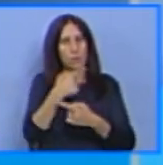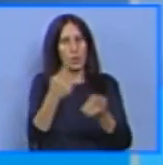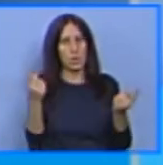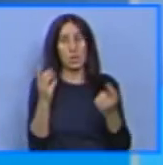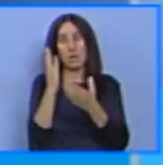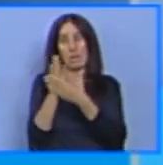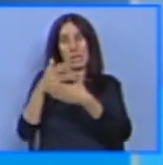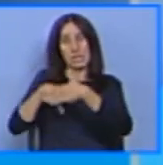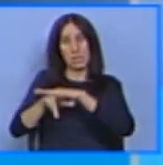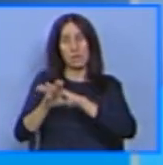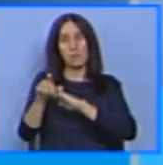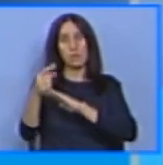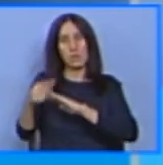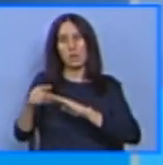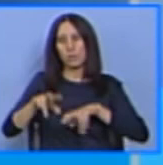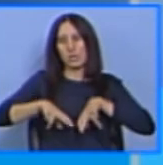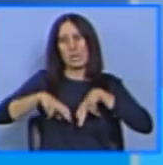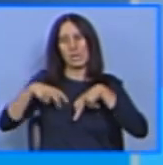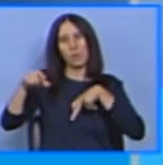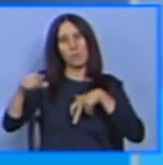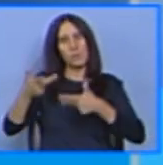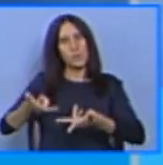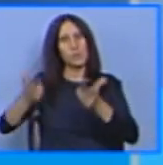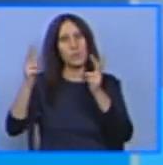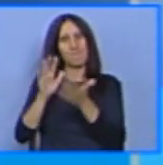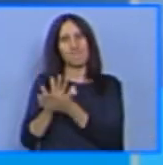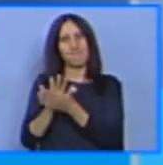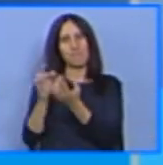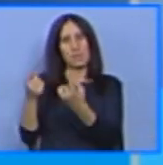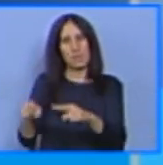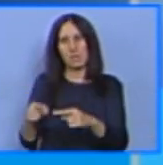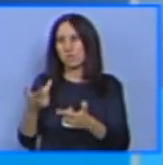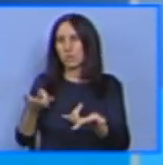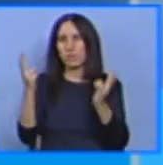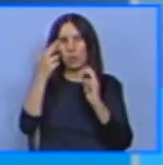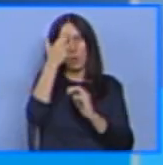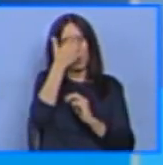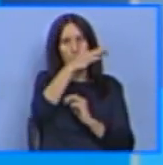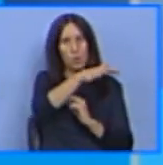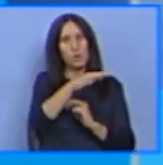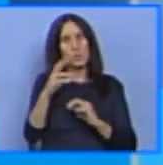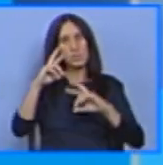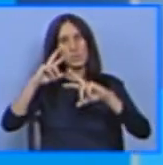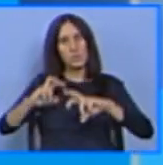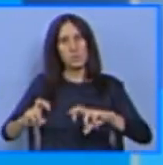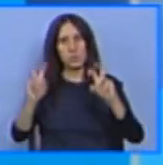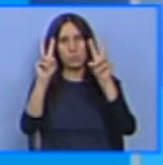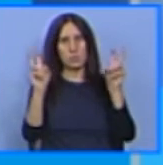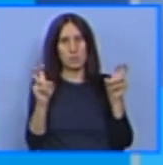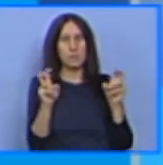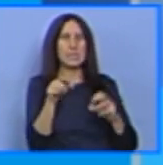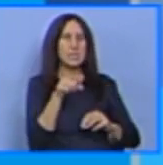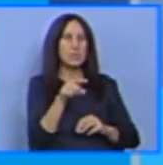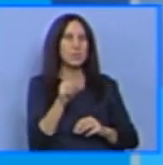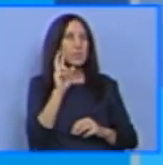muito rico, mas depois esse arquivo foi disponibilizado, foi publicado e, portanto, isso está disponível para quem queira conduzir investigações sobre o tema. Acho que isso foi